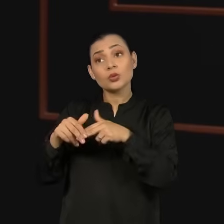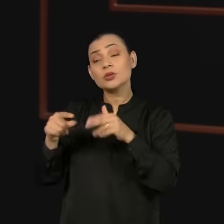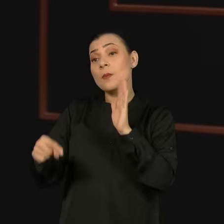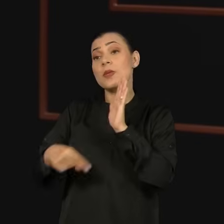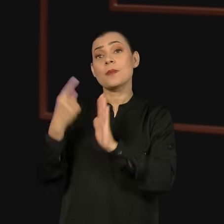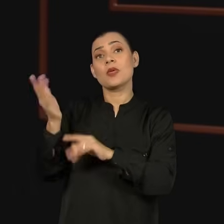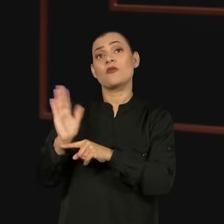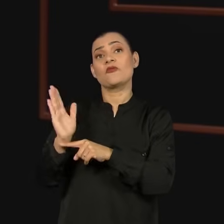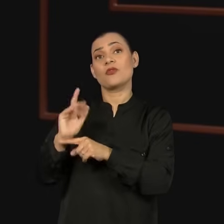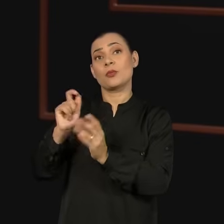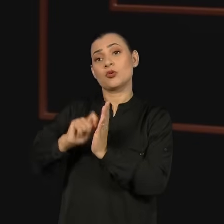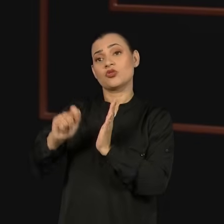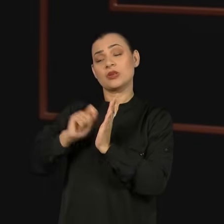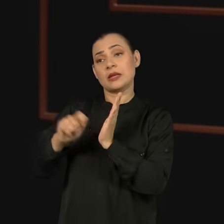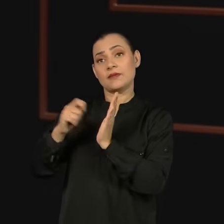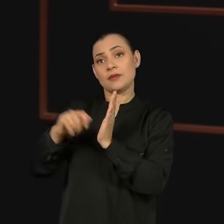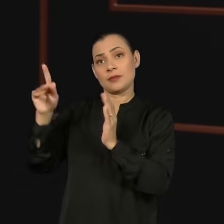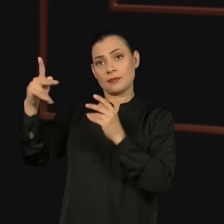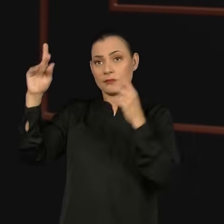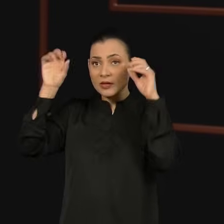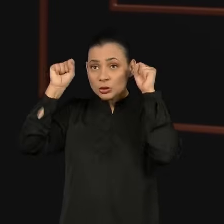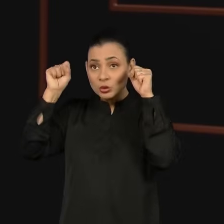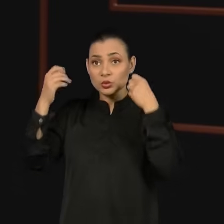filme que eu escrevi para ela, que é